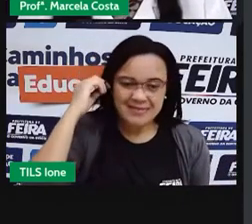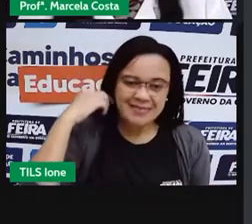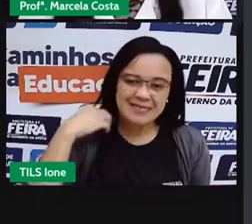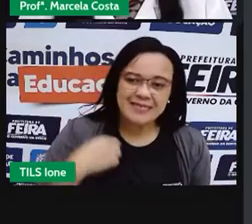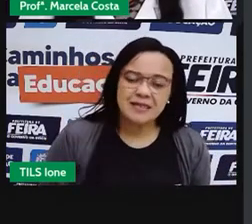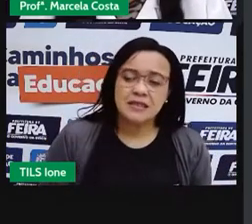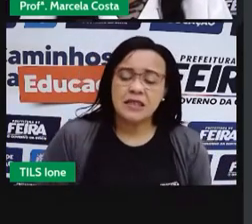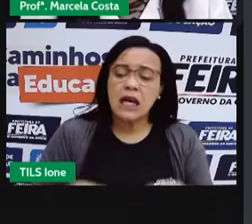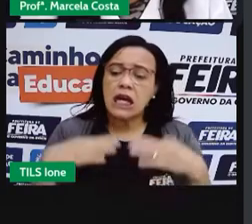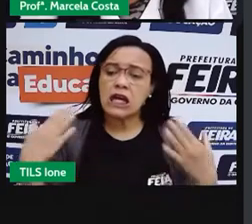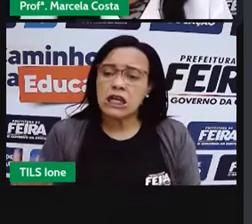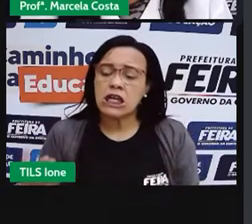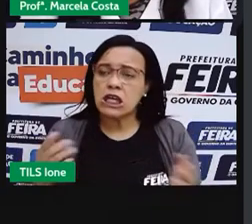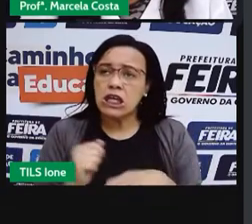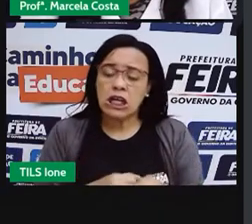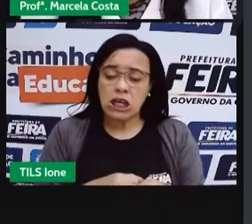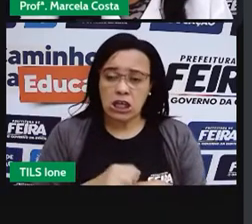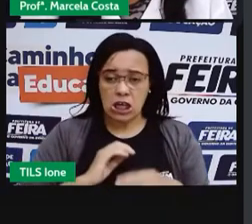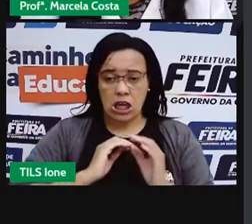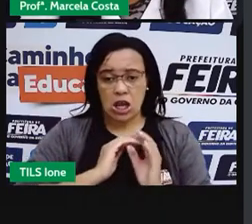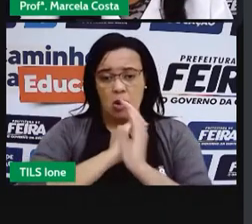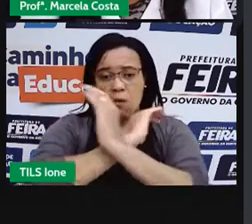Branca de Neve.